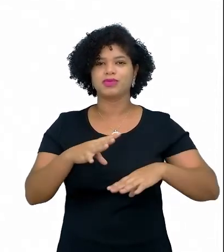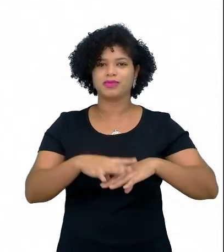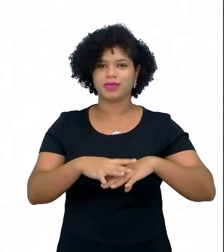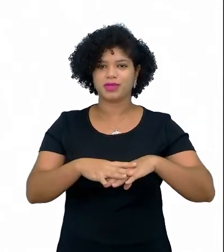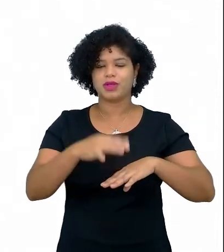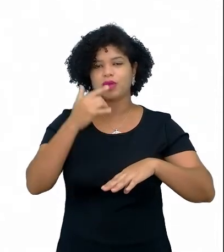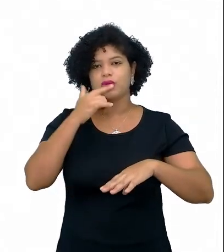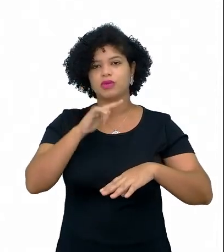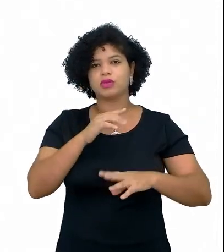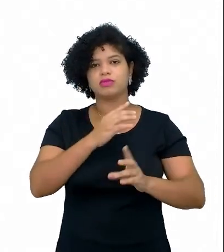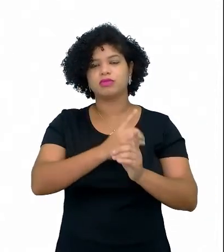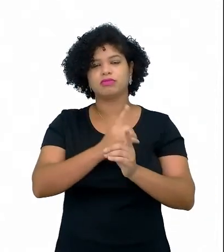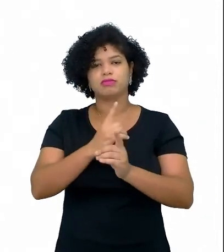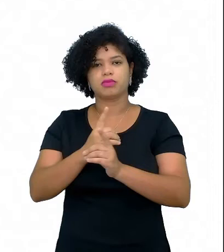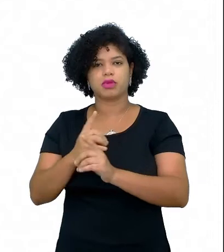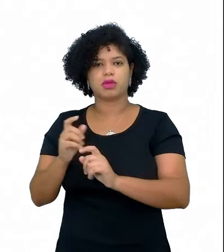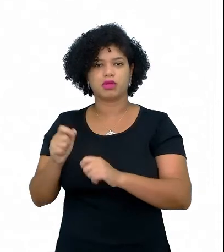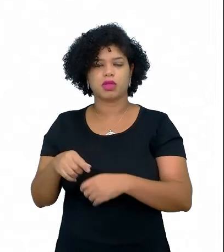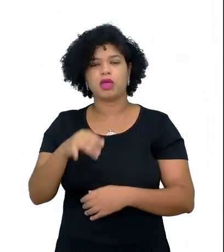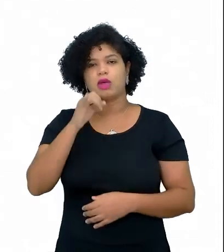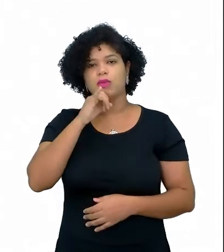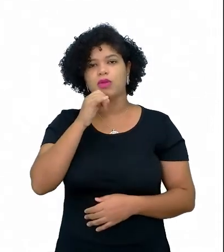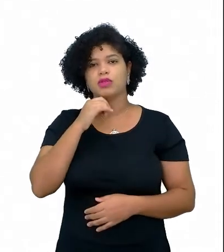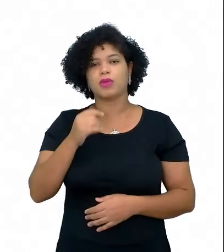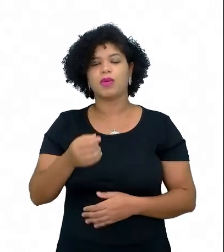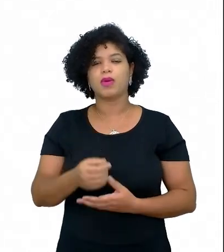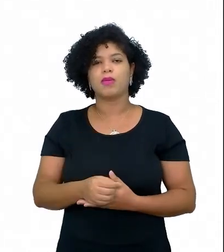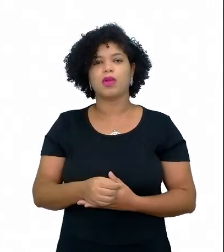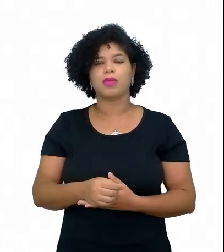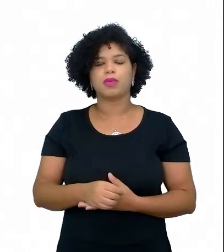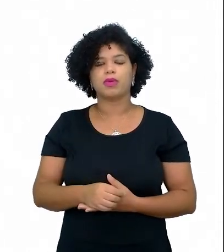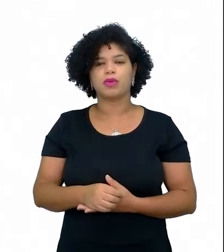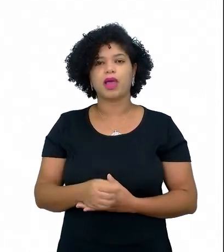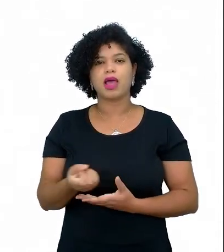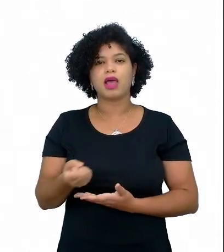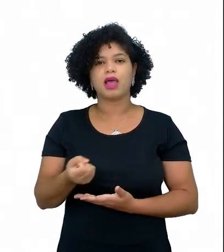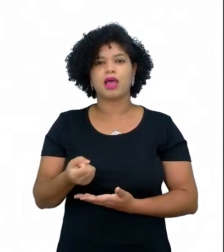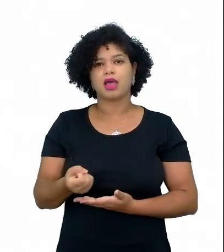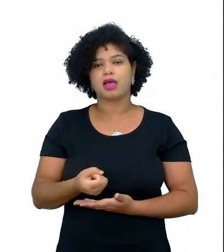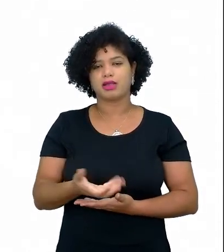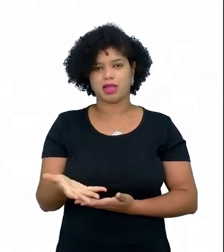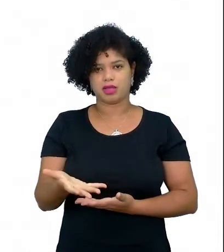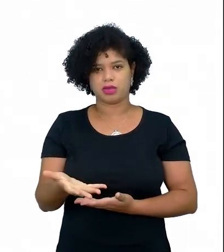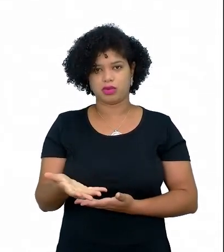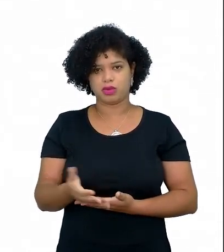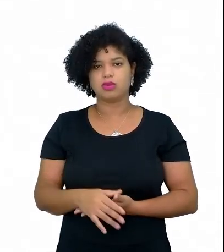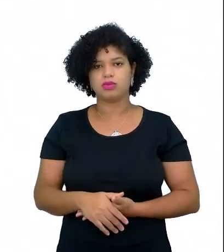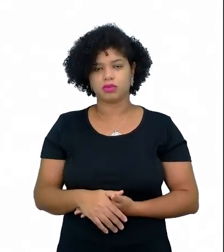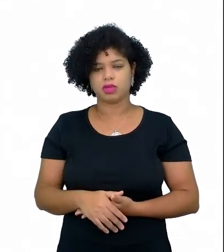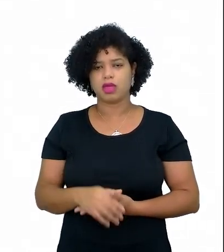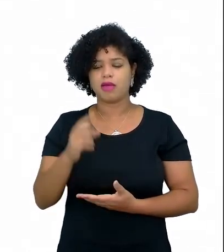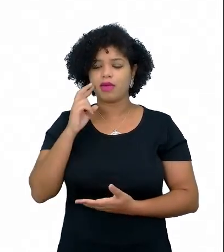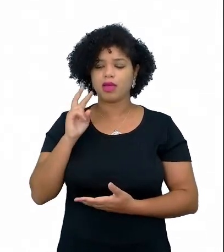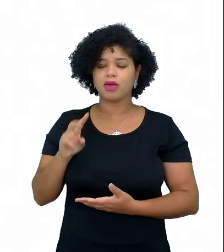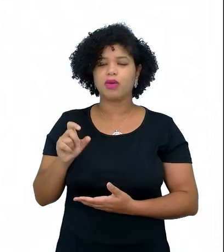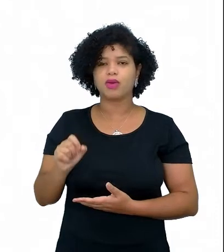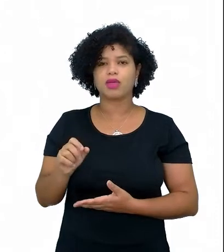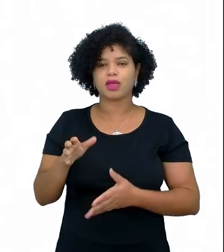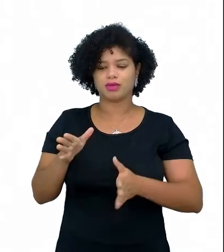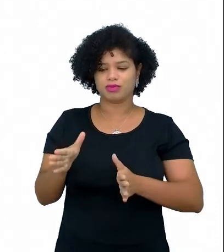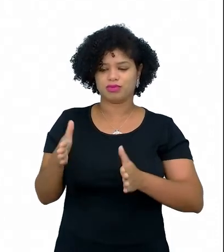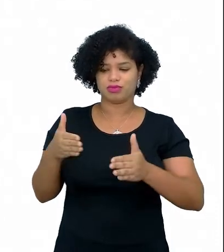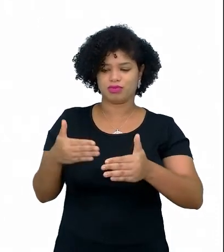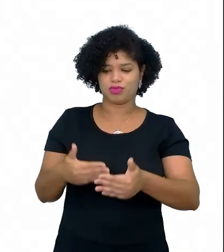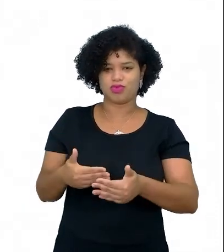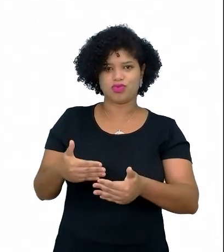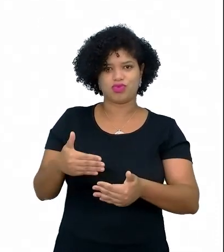conseguir identificar as coisas. Quando eu jogo um dado, né? Um dado de 6 faces, eu sei que aquela figura não é um dado. Aquilo é o quê? Um hexaedro regular,